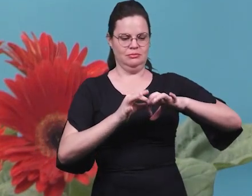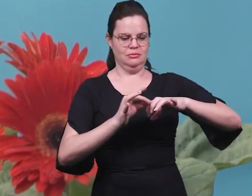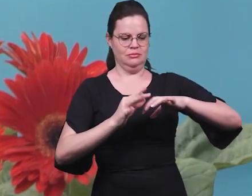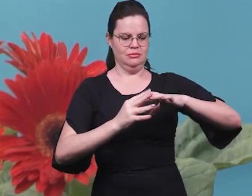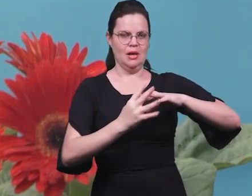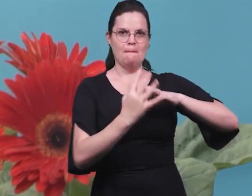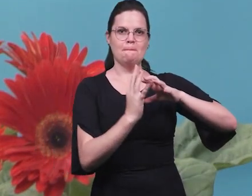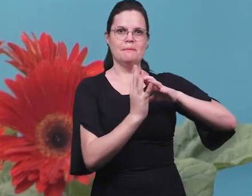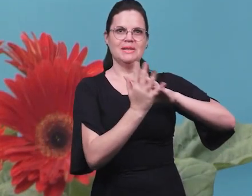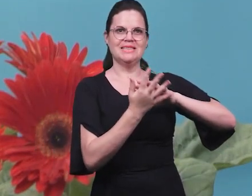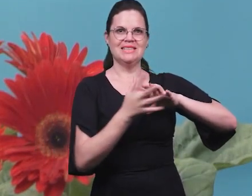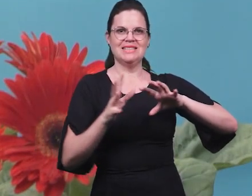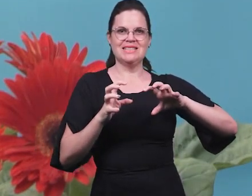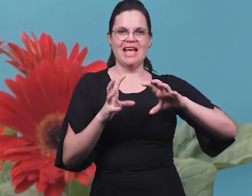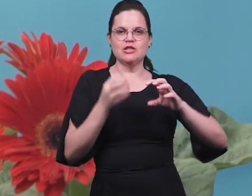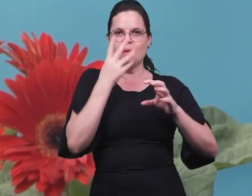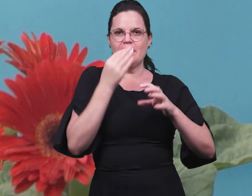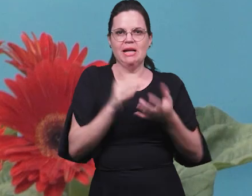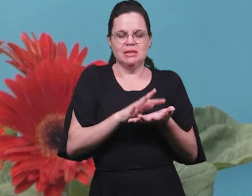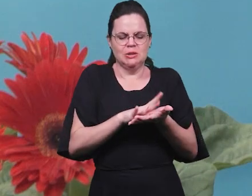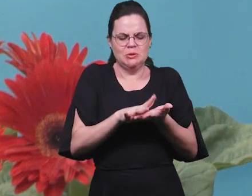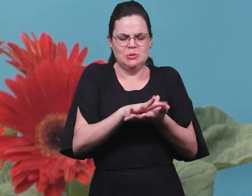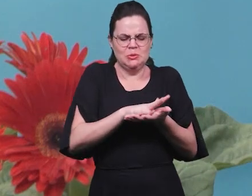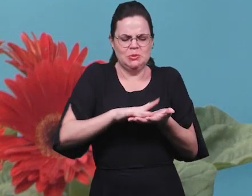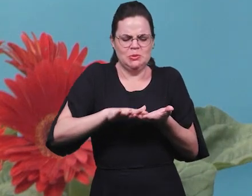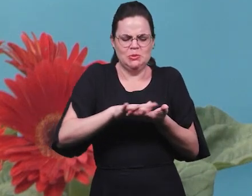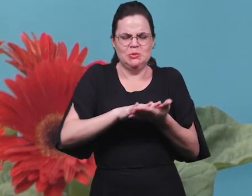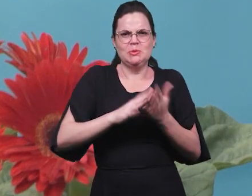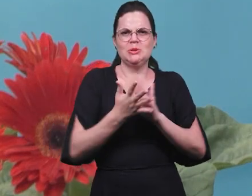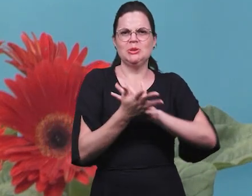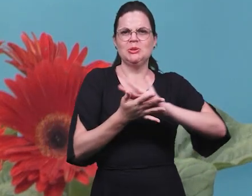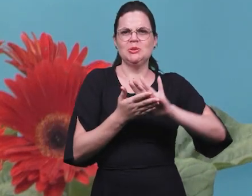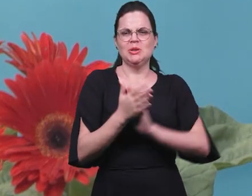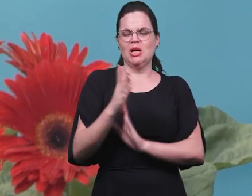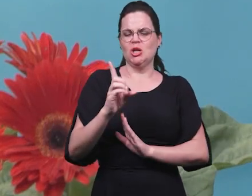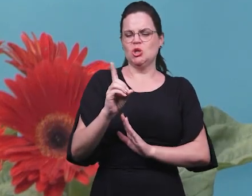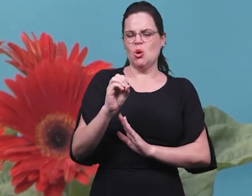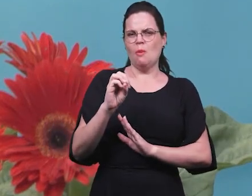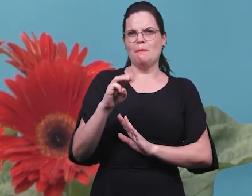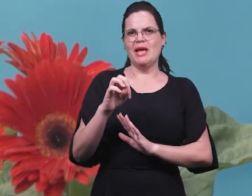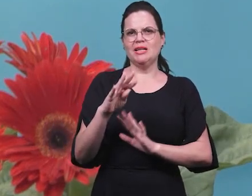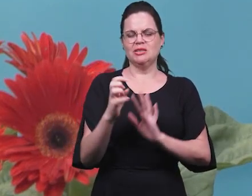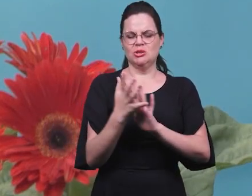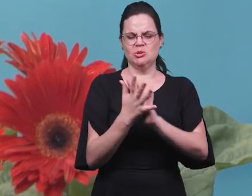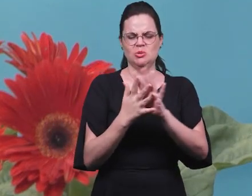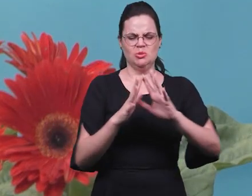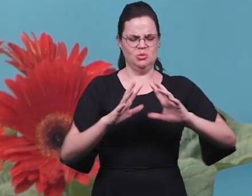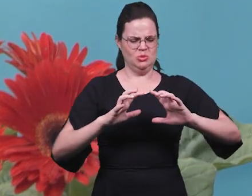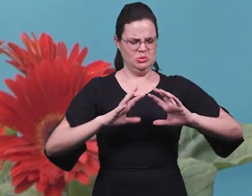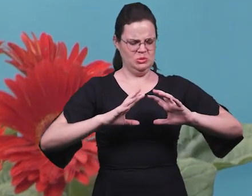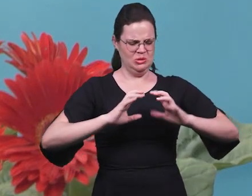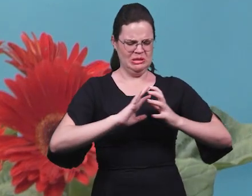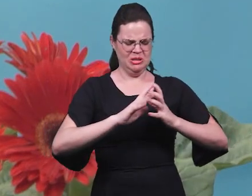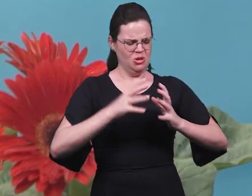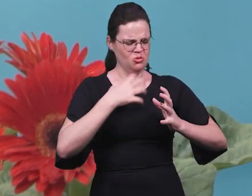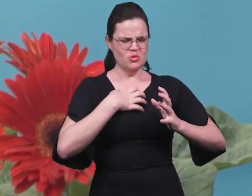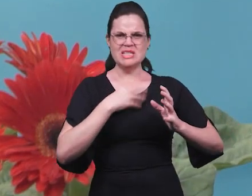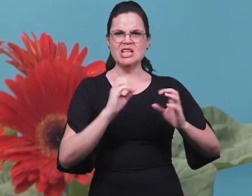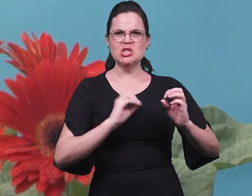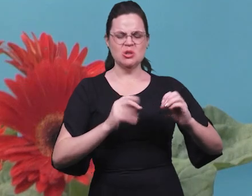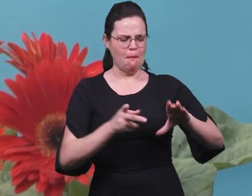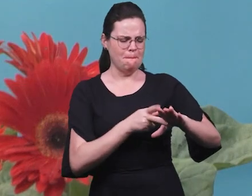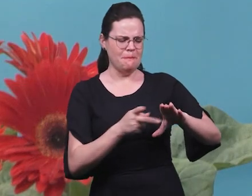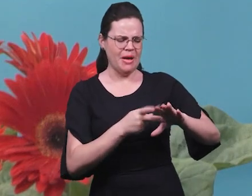extremidades. Ele sente aquela dormência. Então, geralmente, ele chega no consultório falando assim, olha, doutor, não estou sentindo direito